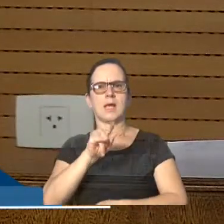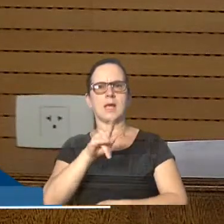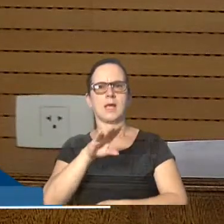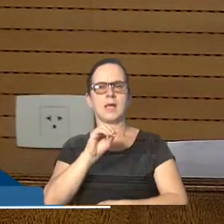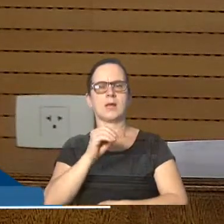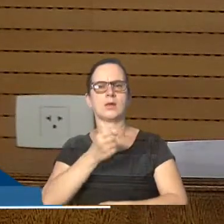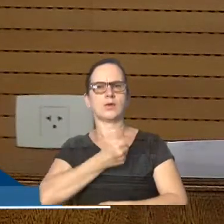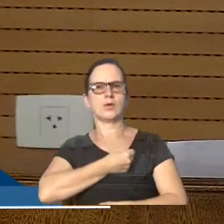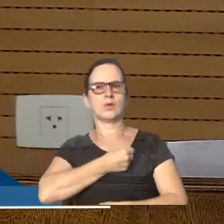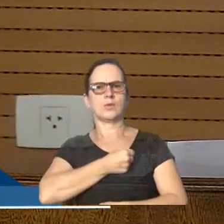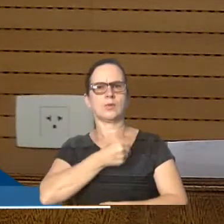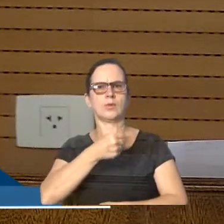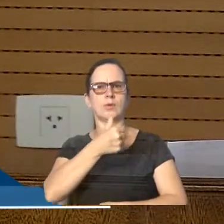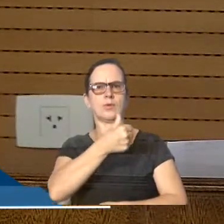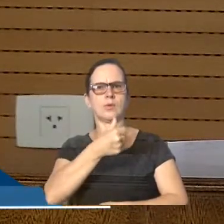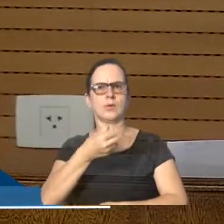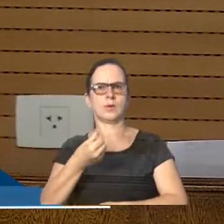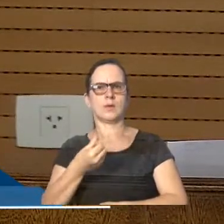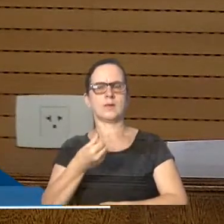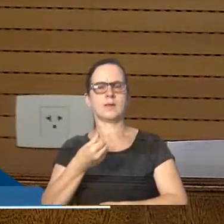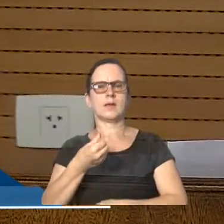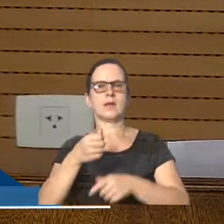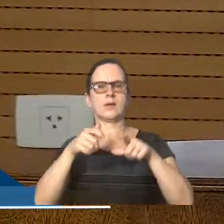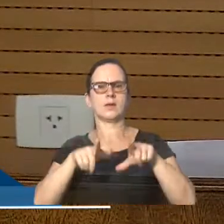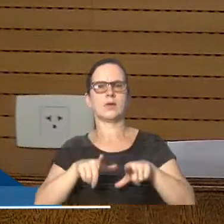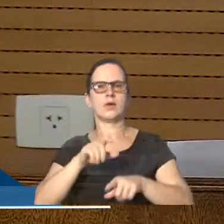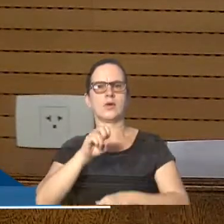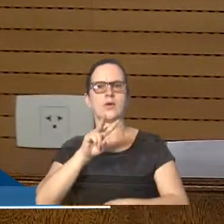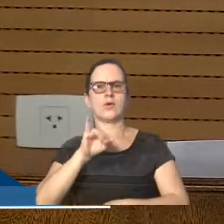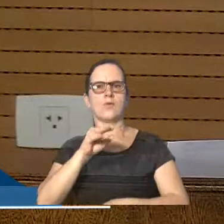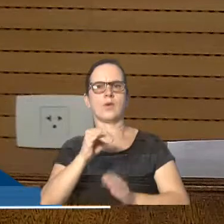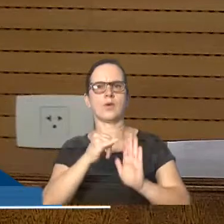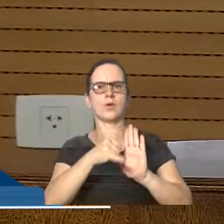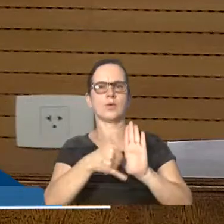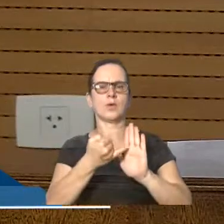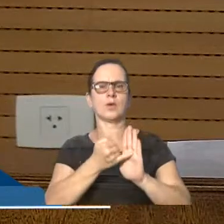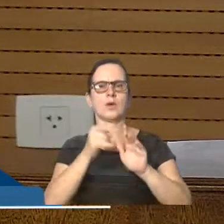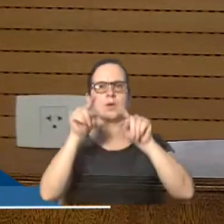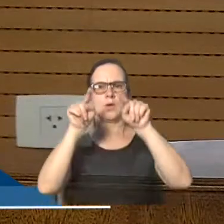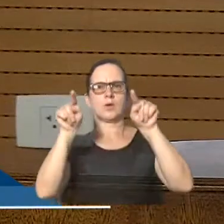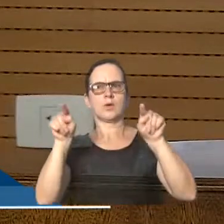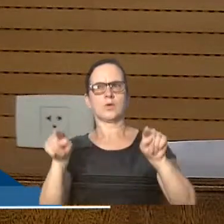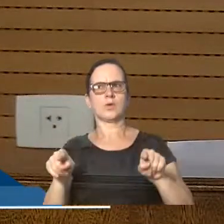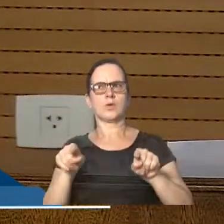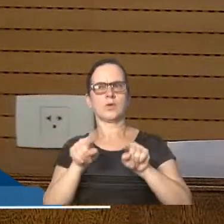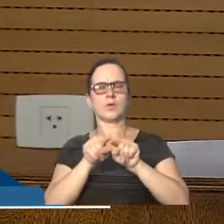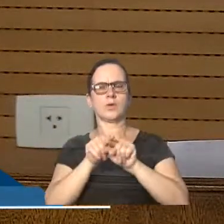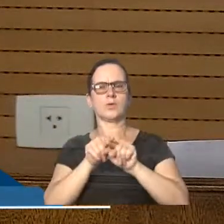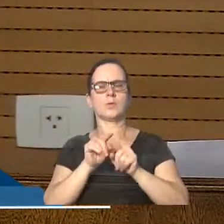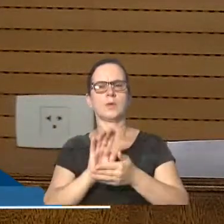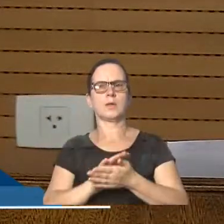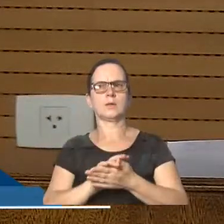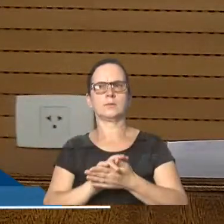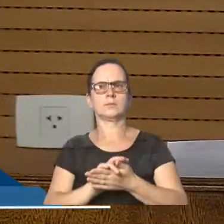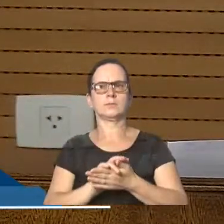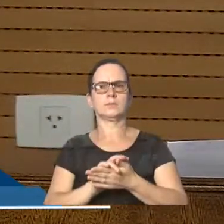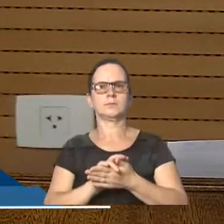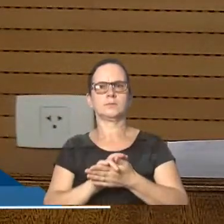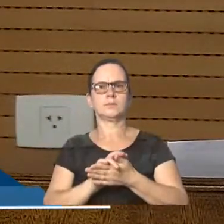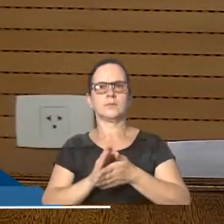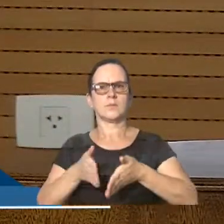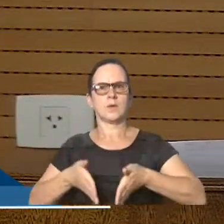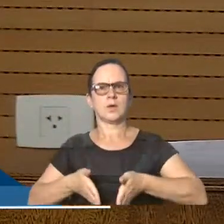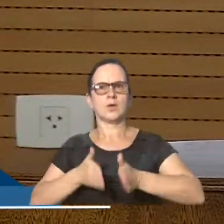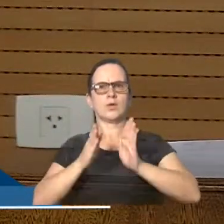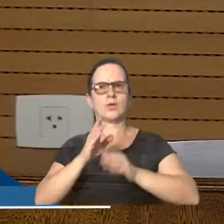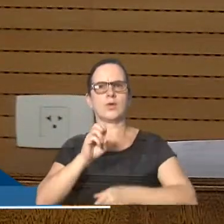frente ao número 116, na Vila São José. Instalação de placas de sinalização em toda a